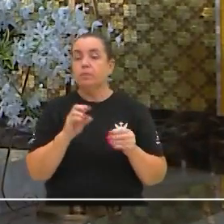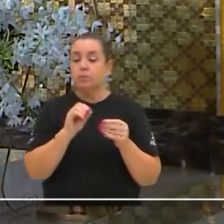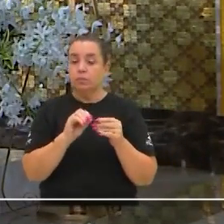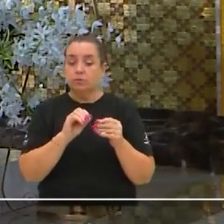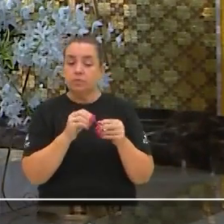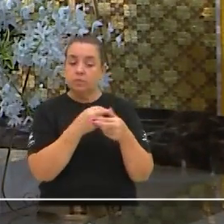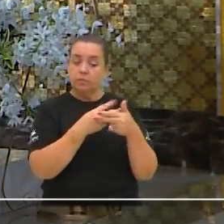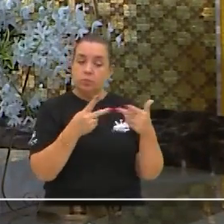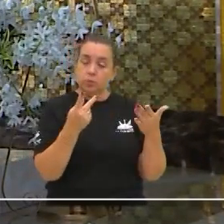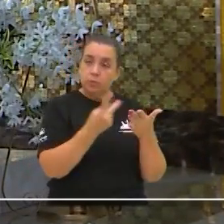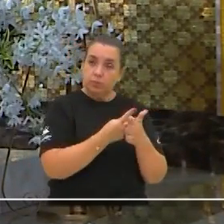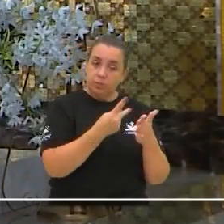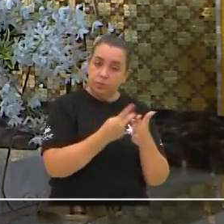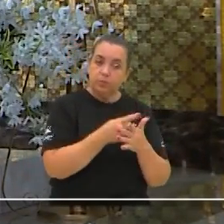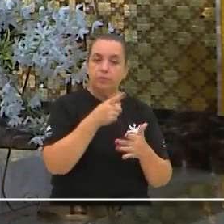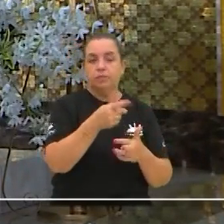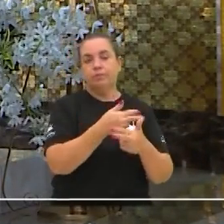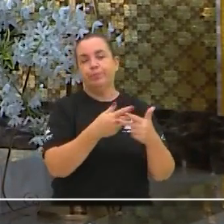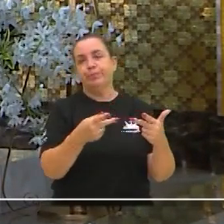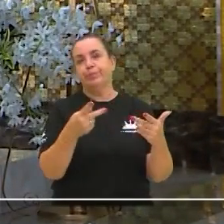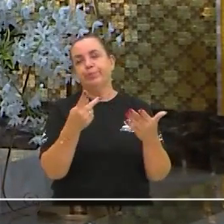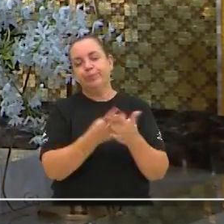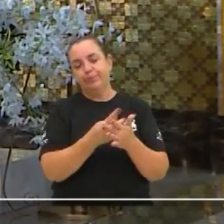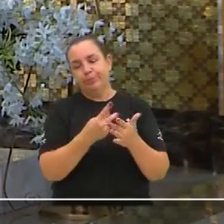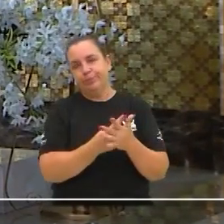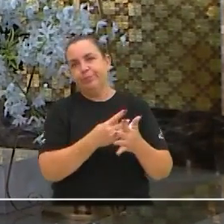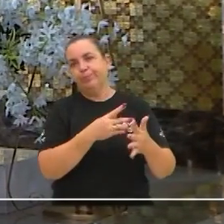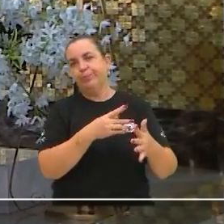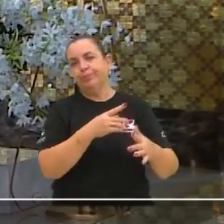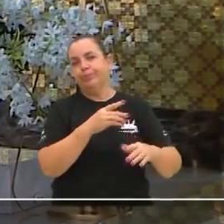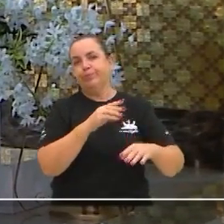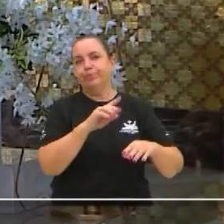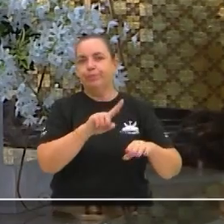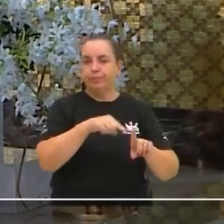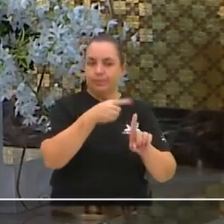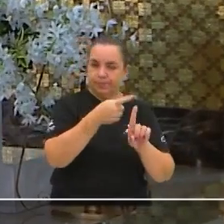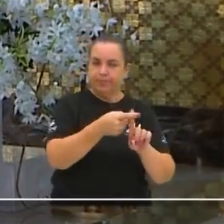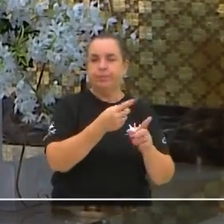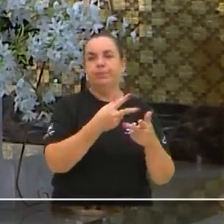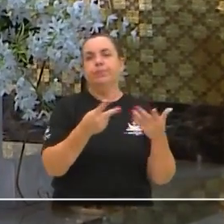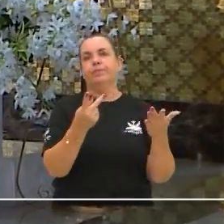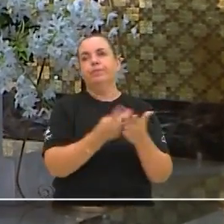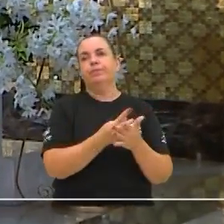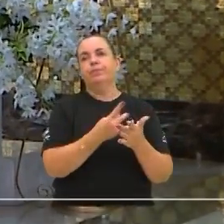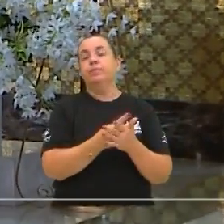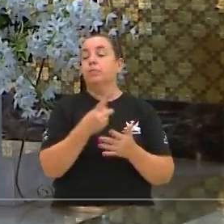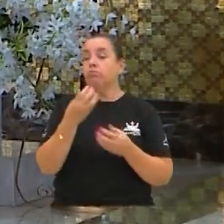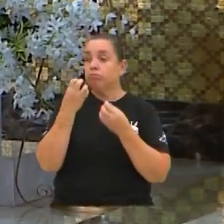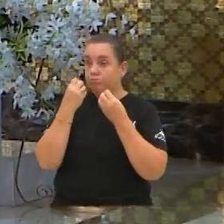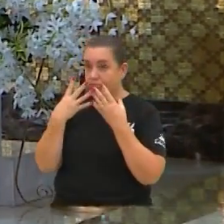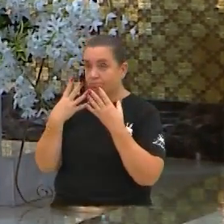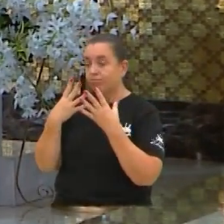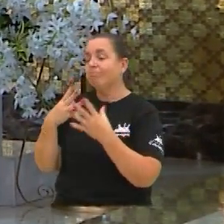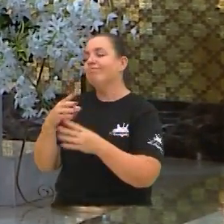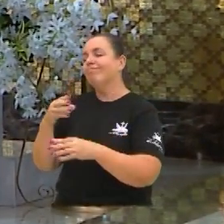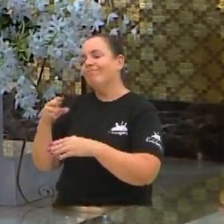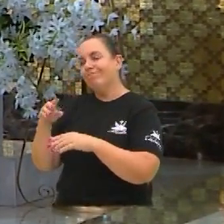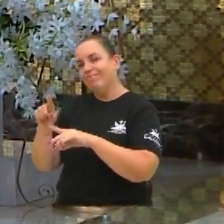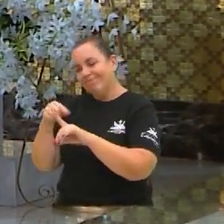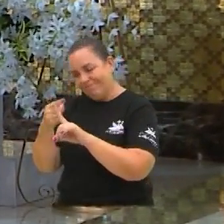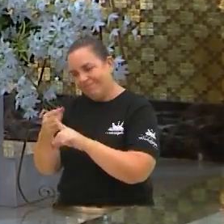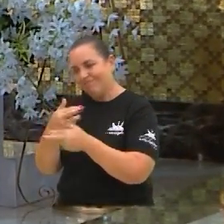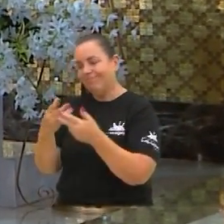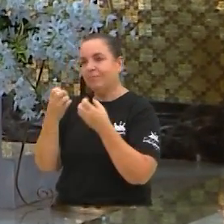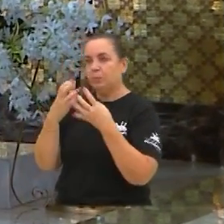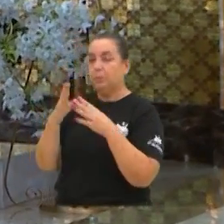uma coisa errada, essa coisa errada gera coisa errada. Você faz uma coisa certa, boa, ela gera coisa boa.